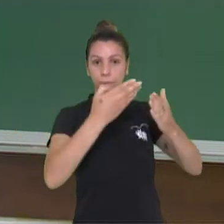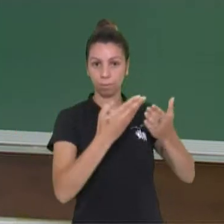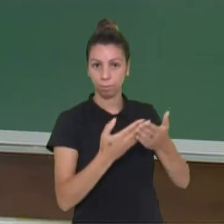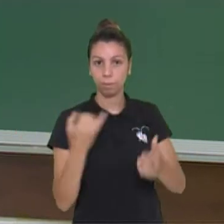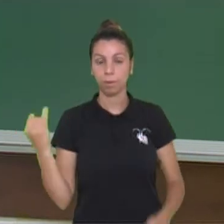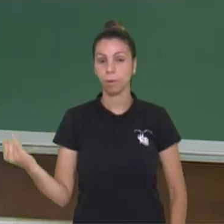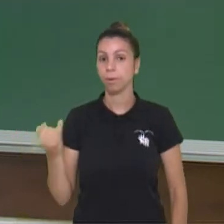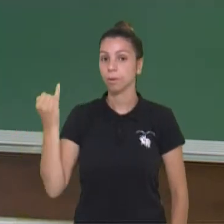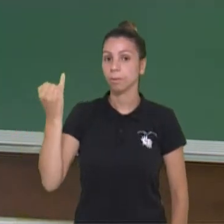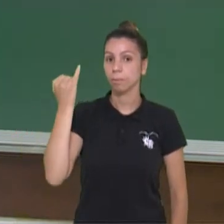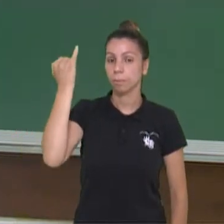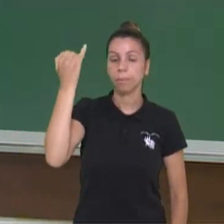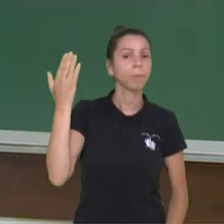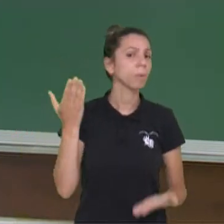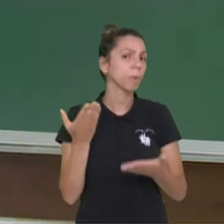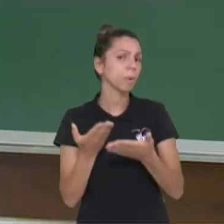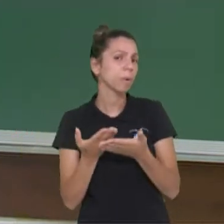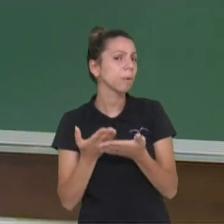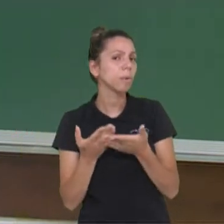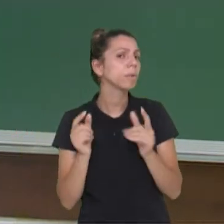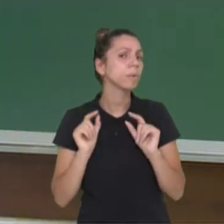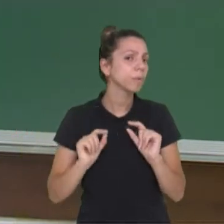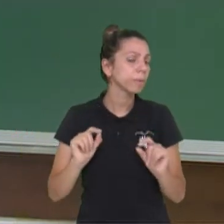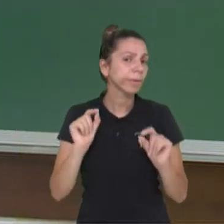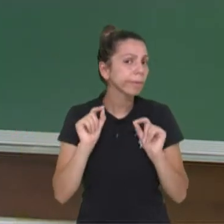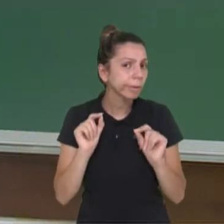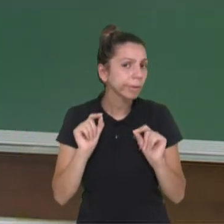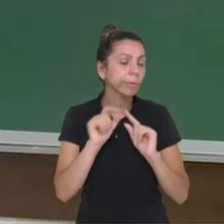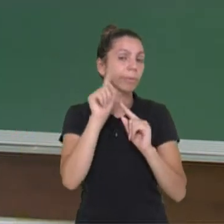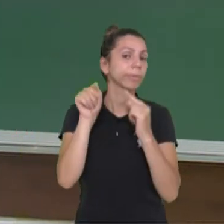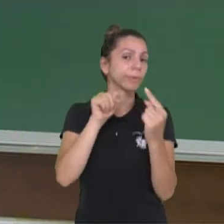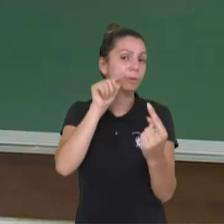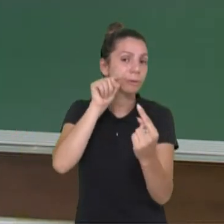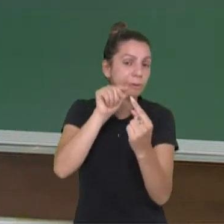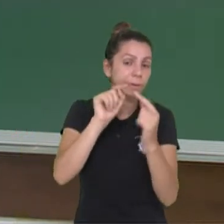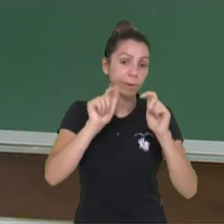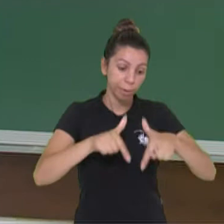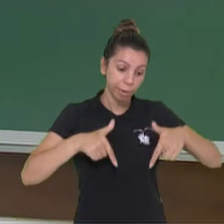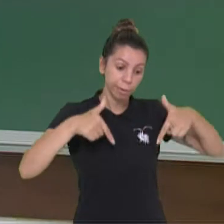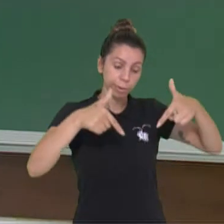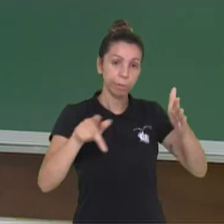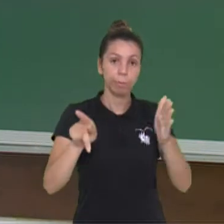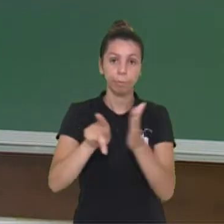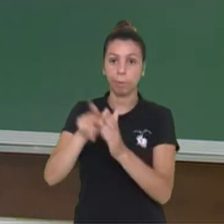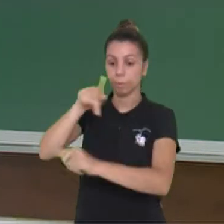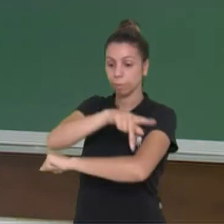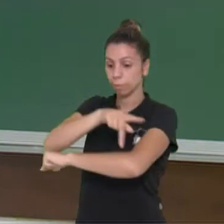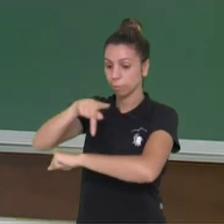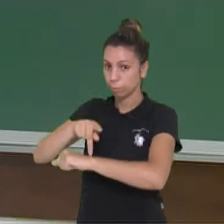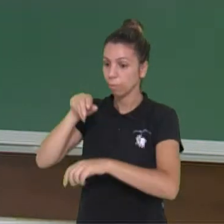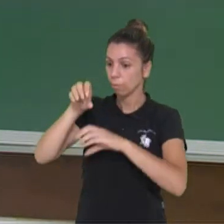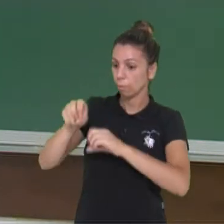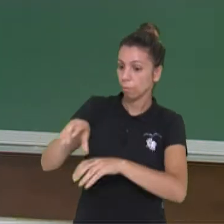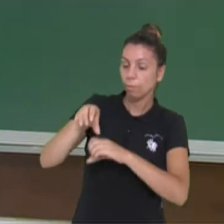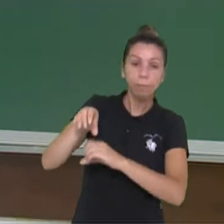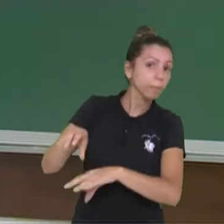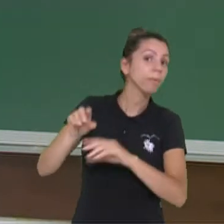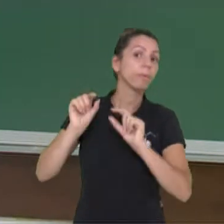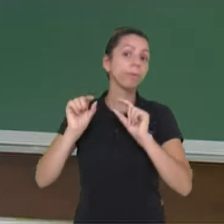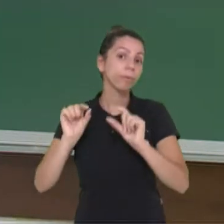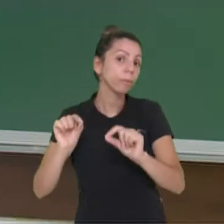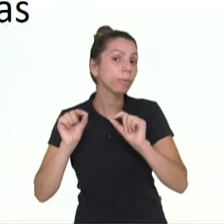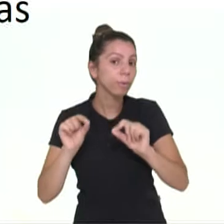prestar atenção nisso. E na aula de hoje, o que a gente vai fazer? Nós vamos falar sobre algumas ações pedagógicas e educativas no que dizem respeito